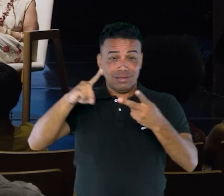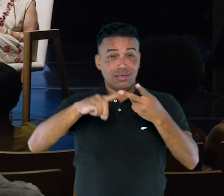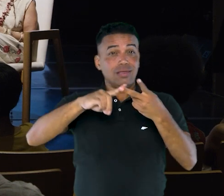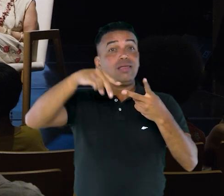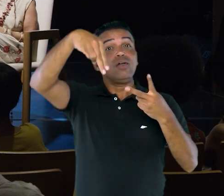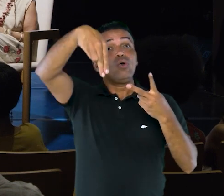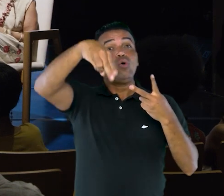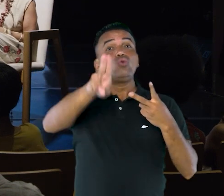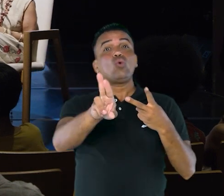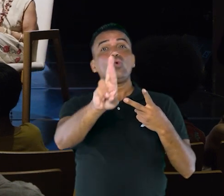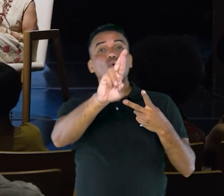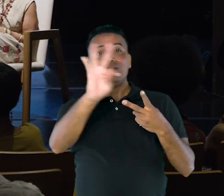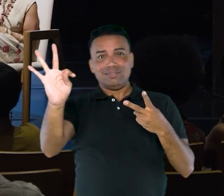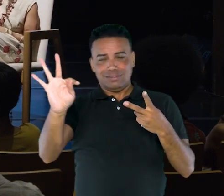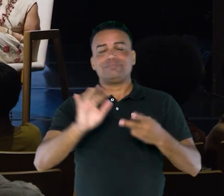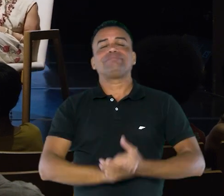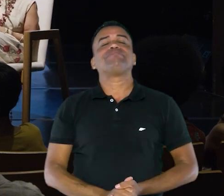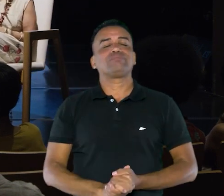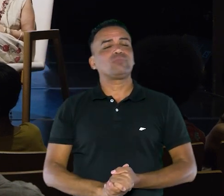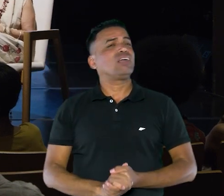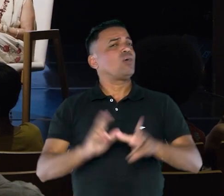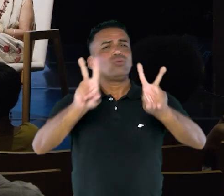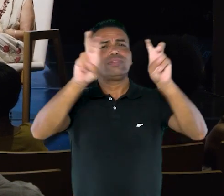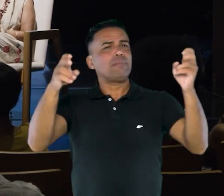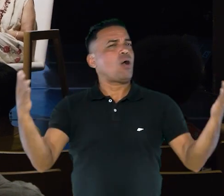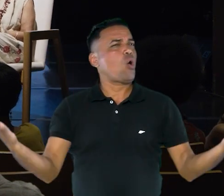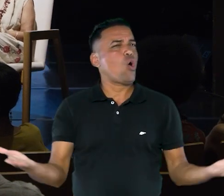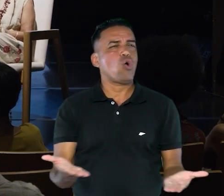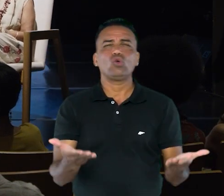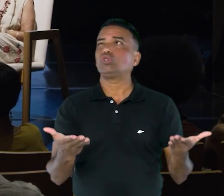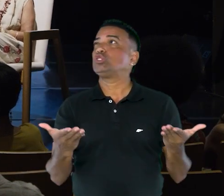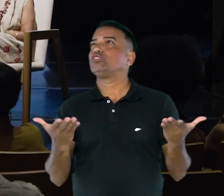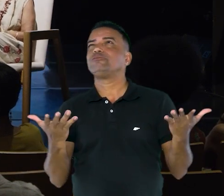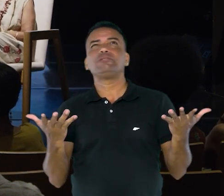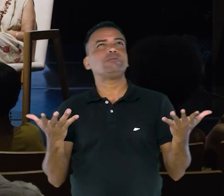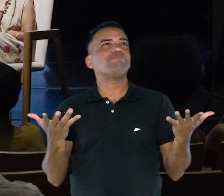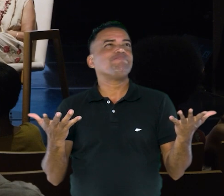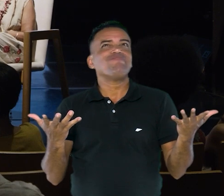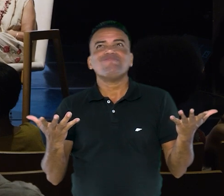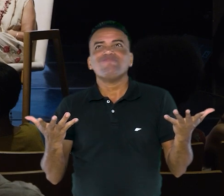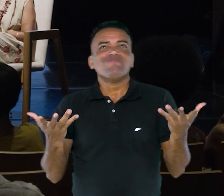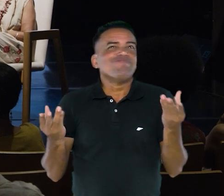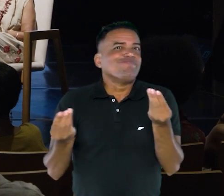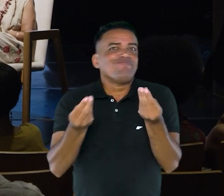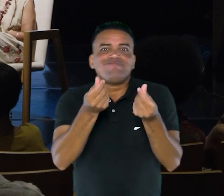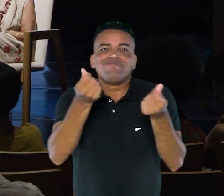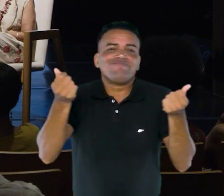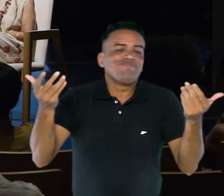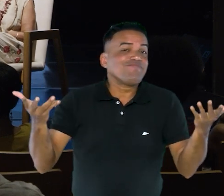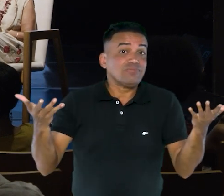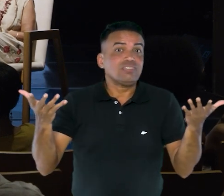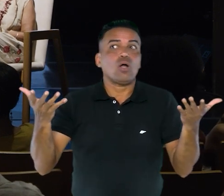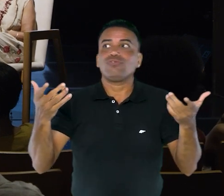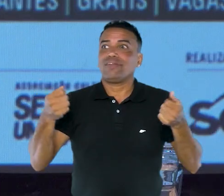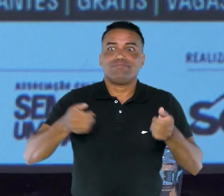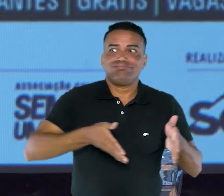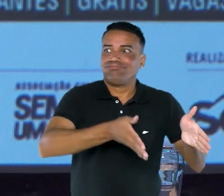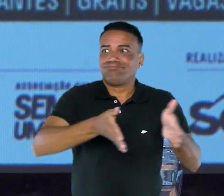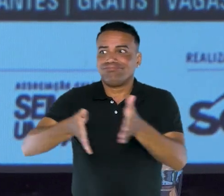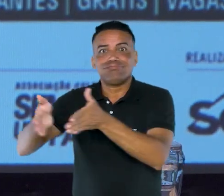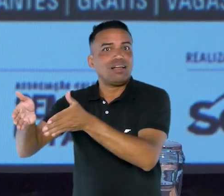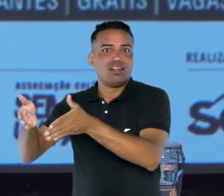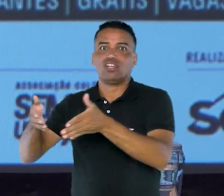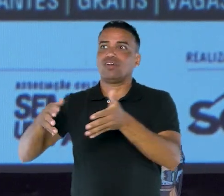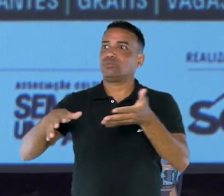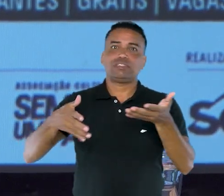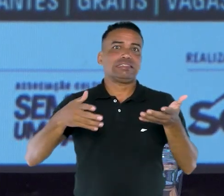como a gente acabou de ser apresentada, nosso tema hoje é bastante complexo e a gente pode ir por muitos caminhos. Então, a gente vai